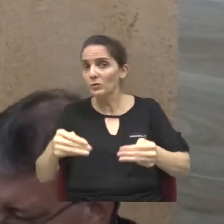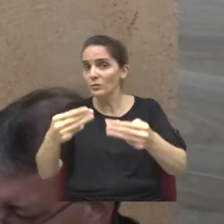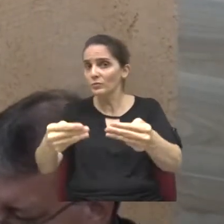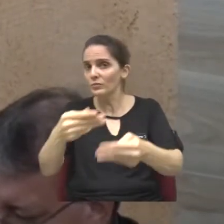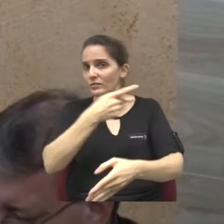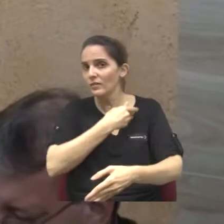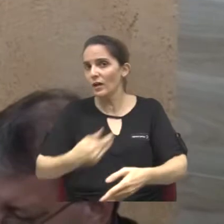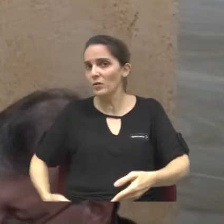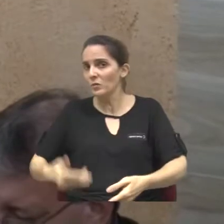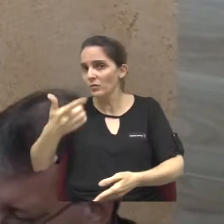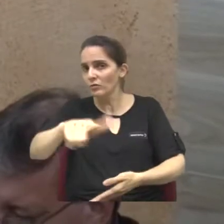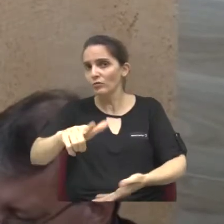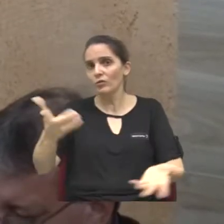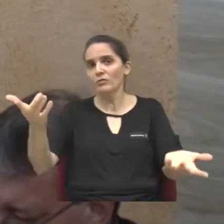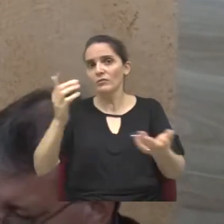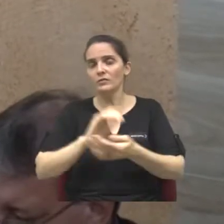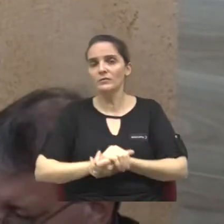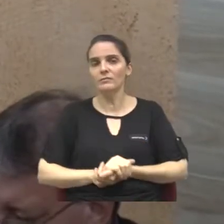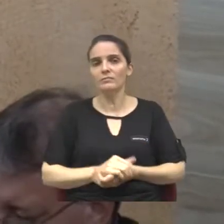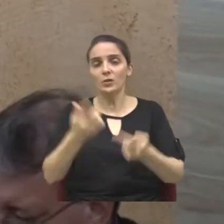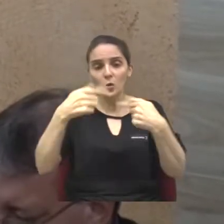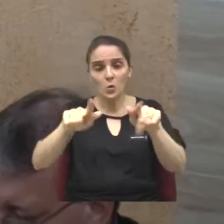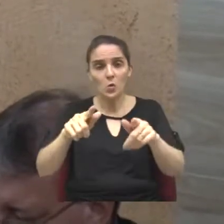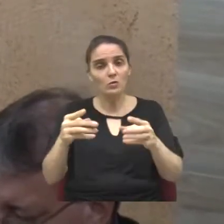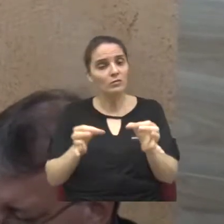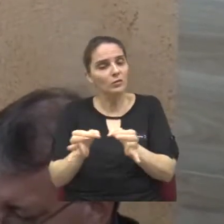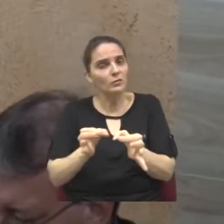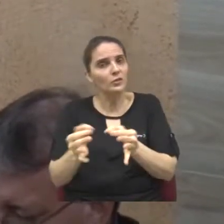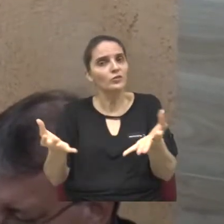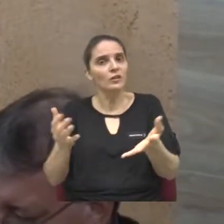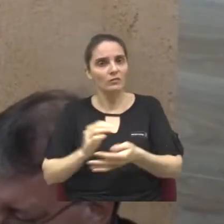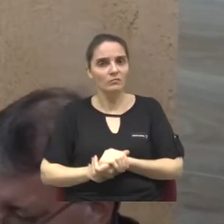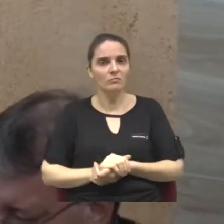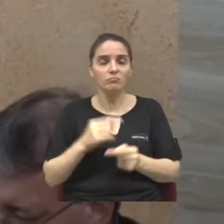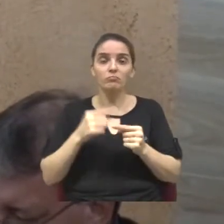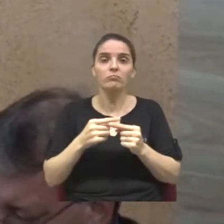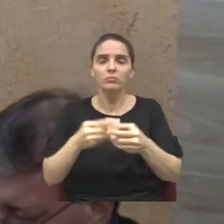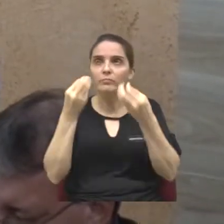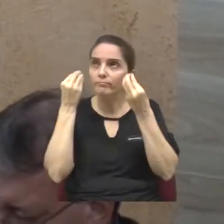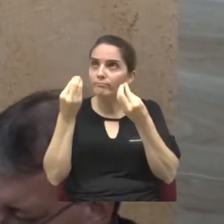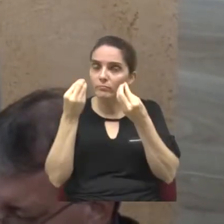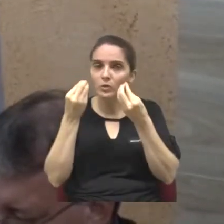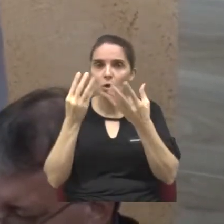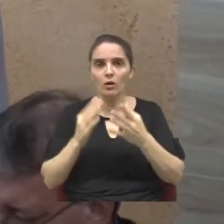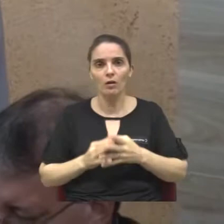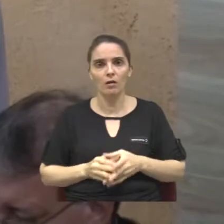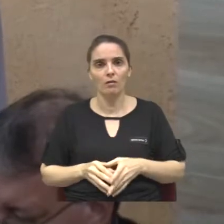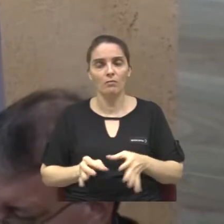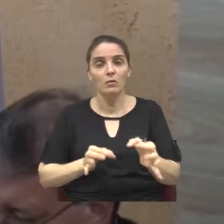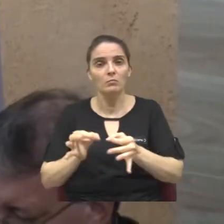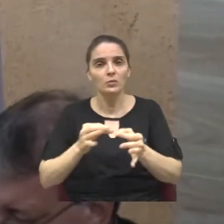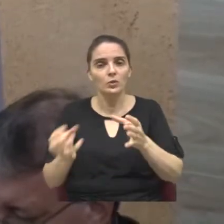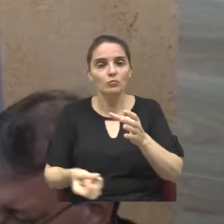novamente. Contra esse projeto. Porque não é possível. Nesse projeto